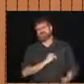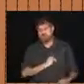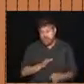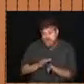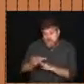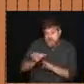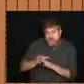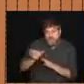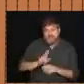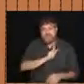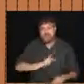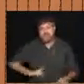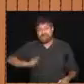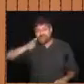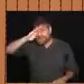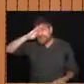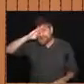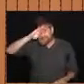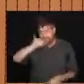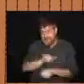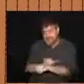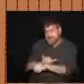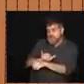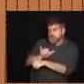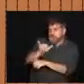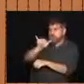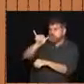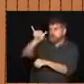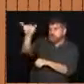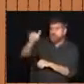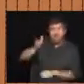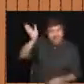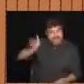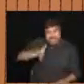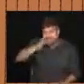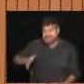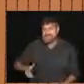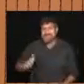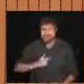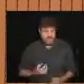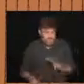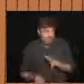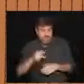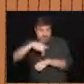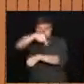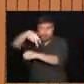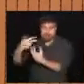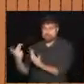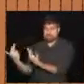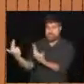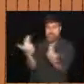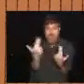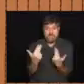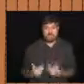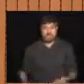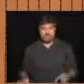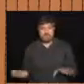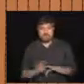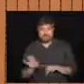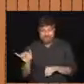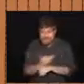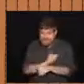que o presidente cancele esses voos, como foi feito em outros países, ou então adote